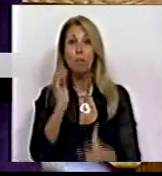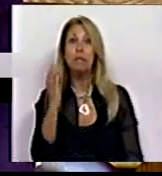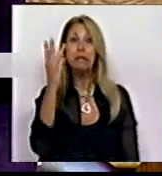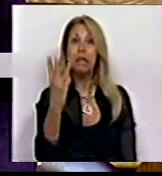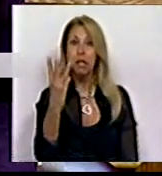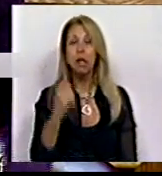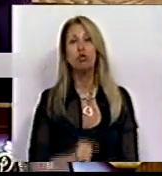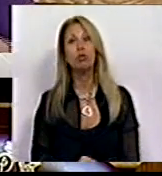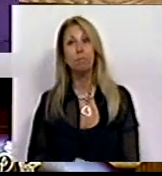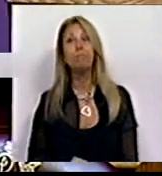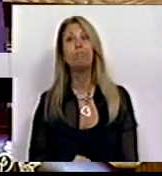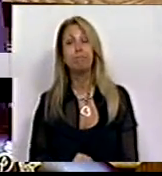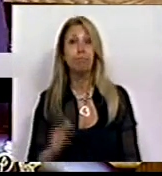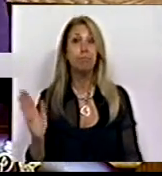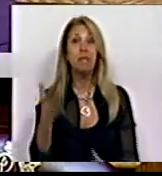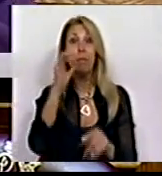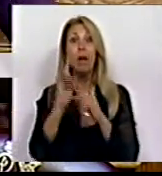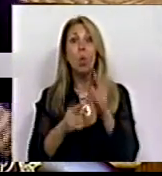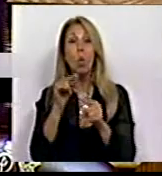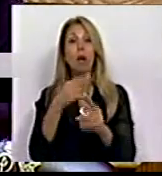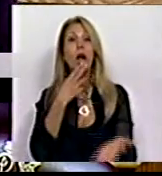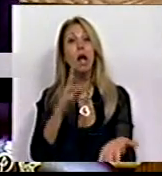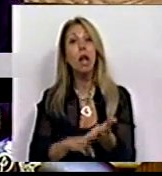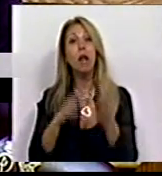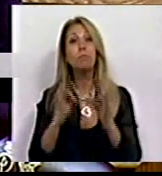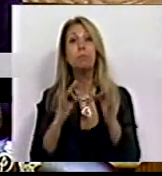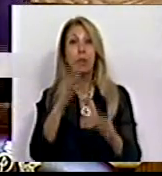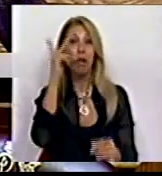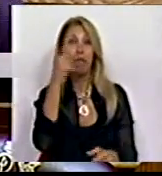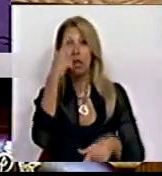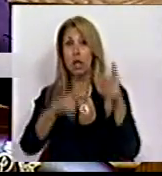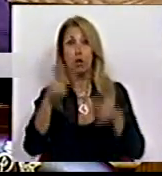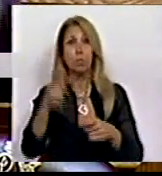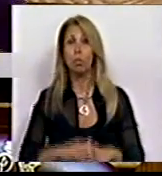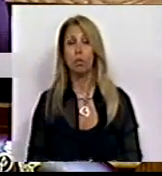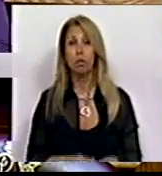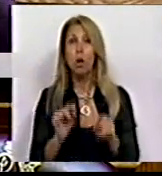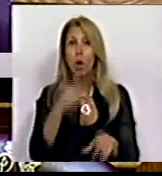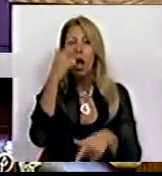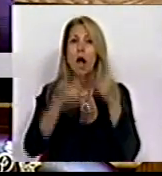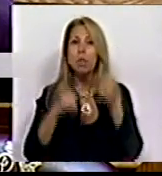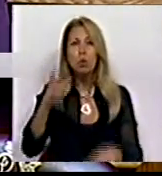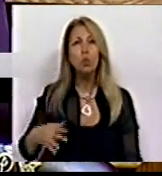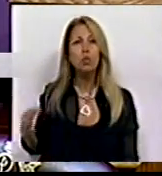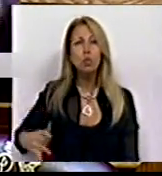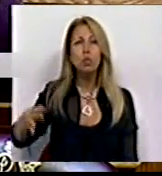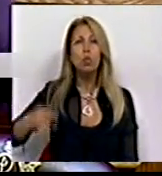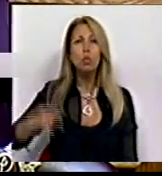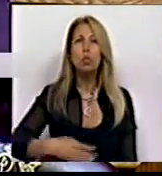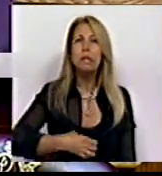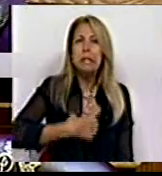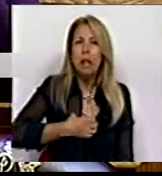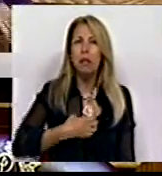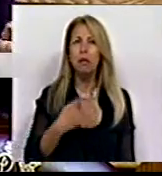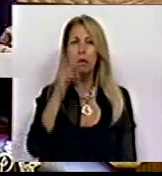3 anos, nomeadamente naquela que é a realidade concreta da vida das pessoas, naquilo que as pessoas vivem e sentem todos os dias,